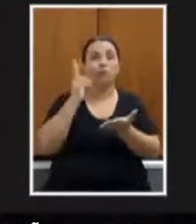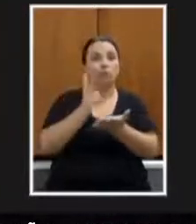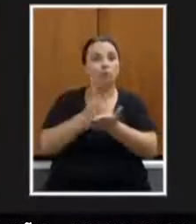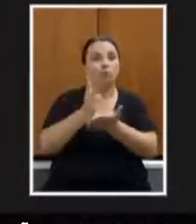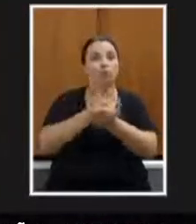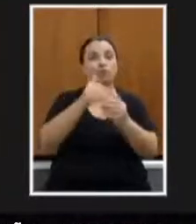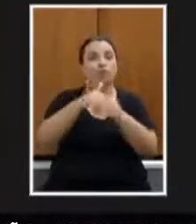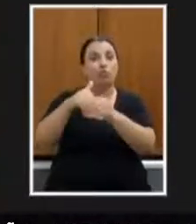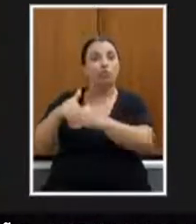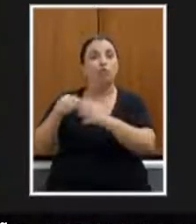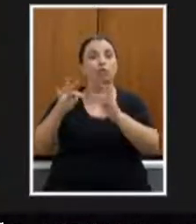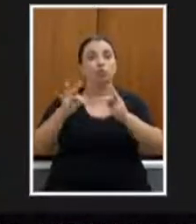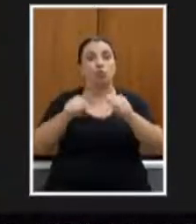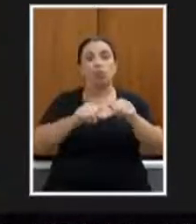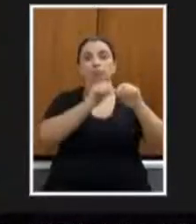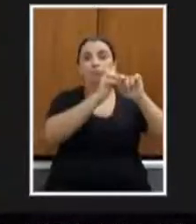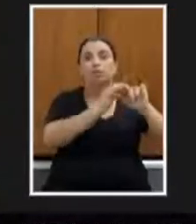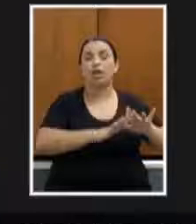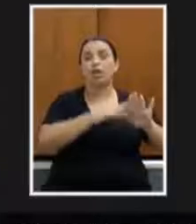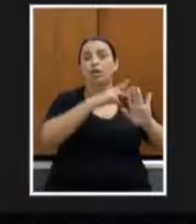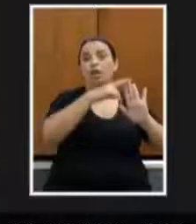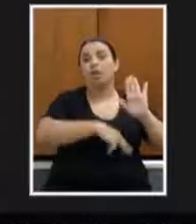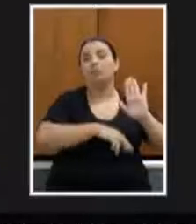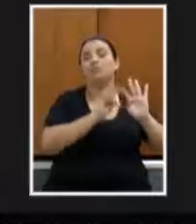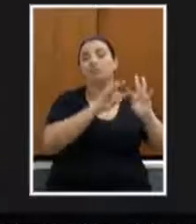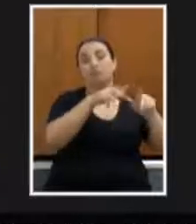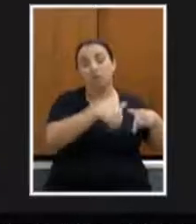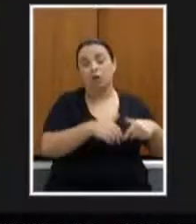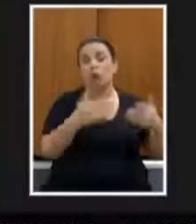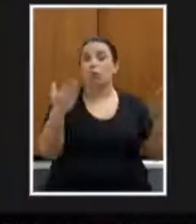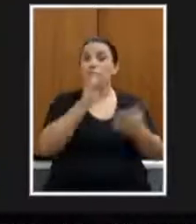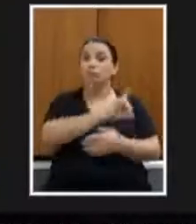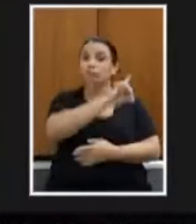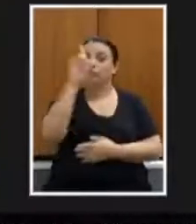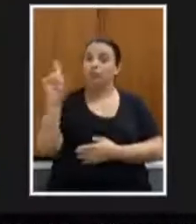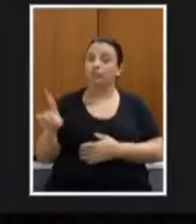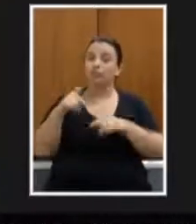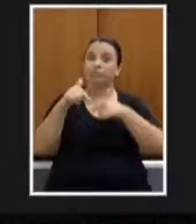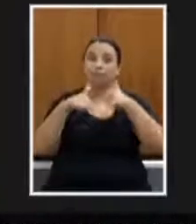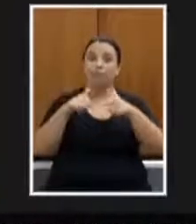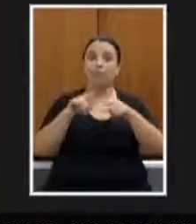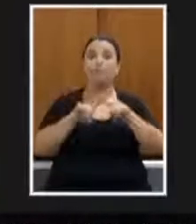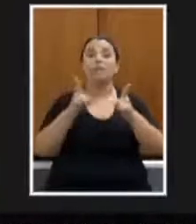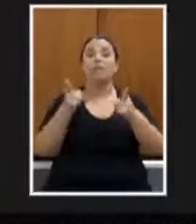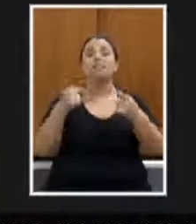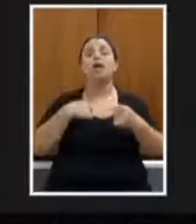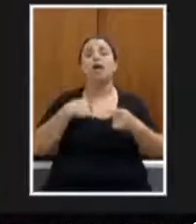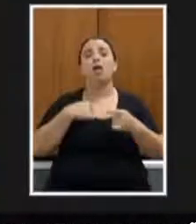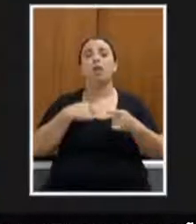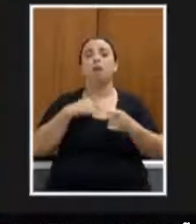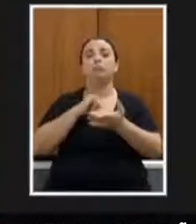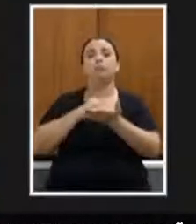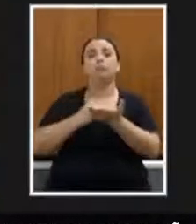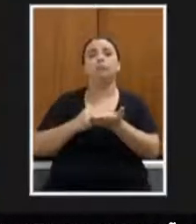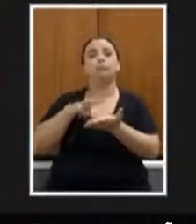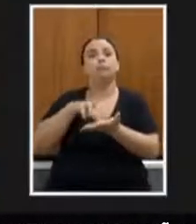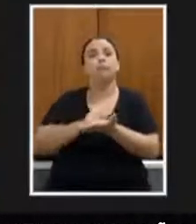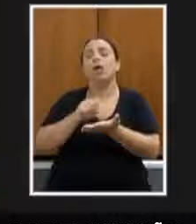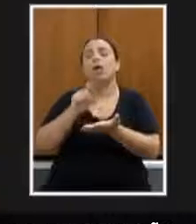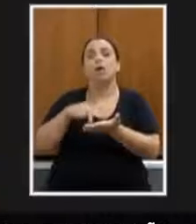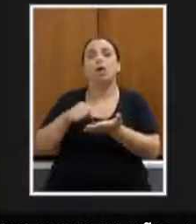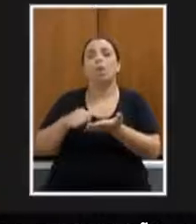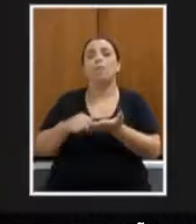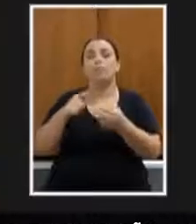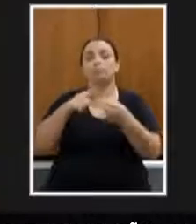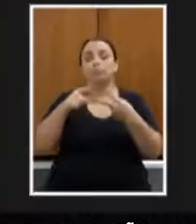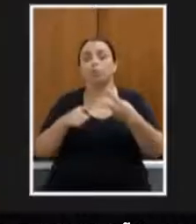pareceres da redação final desse dia intenso de trabalho. Mas eu me inscrevi, presidente, para 2 questões. A primeira, eu não poderia deixar de encerrar